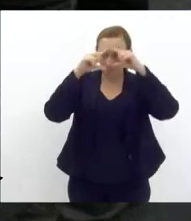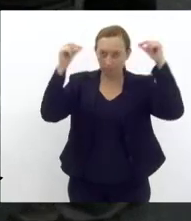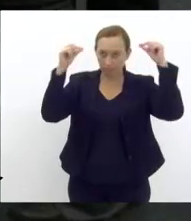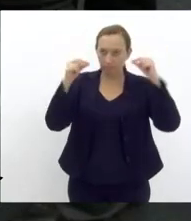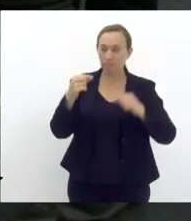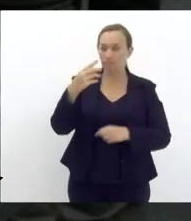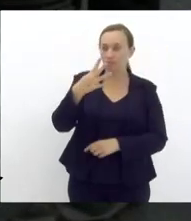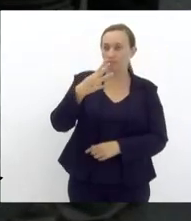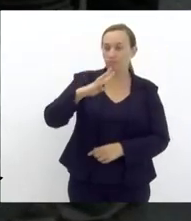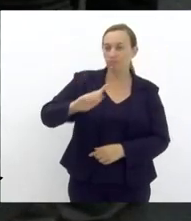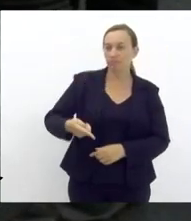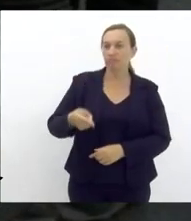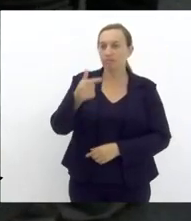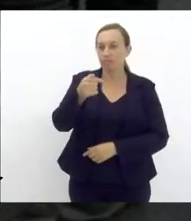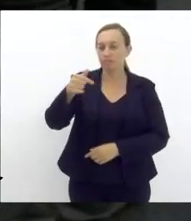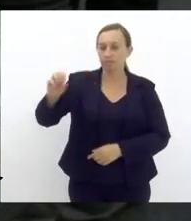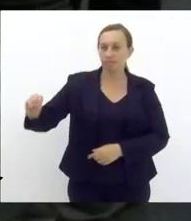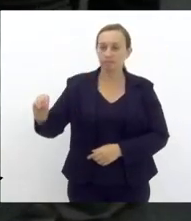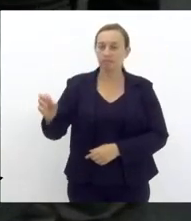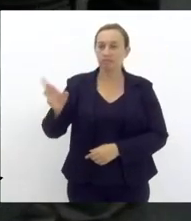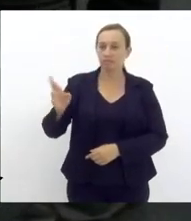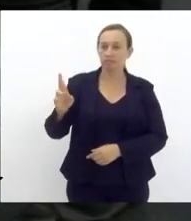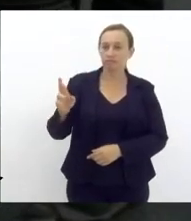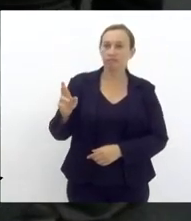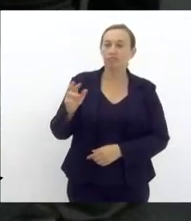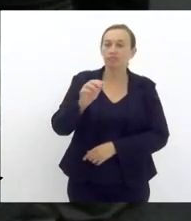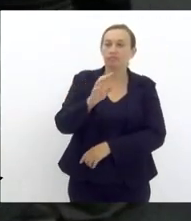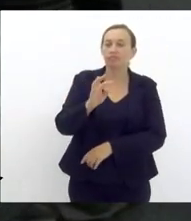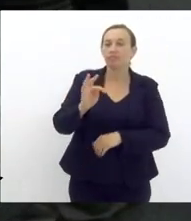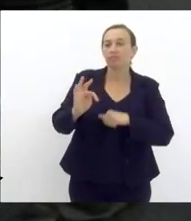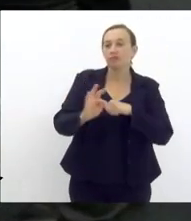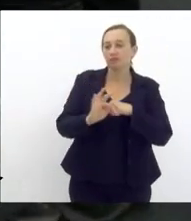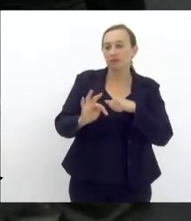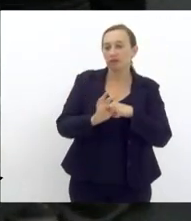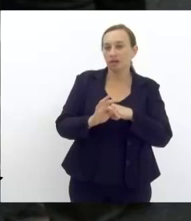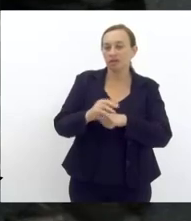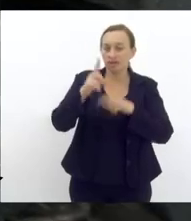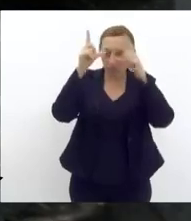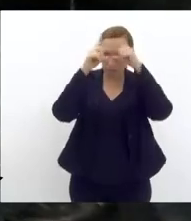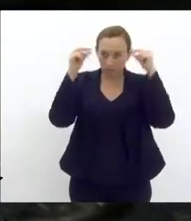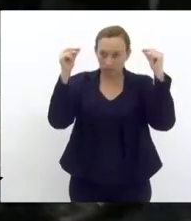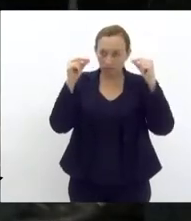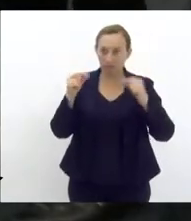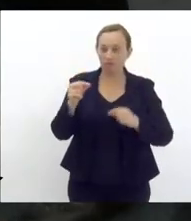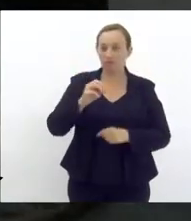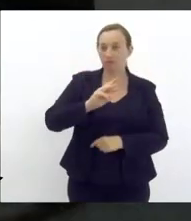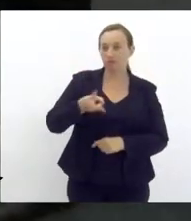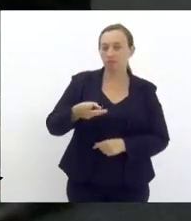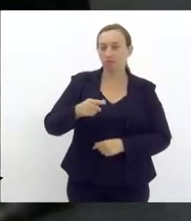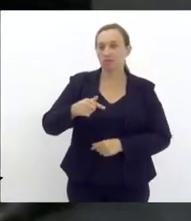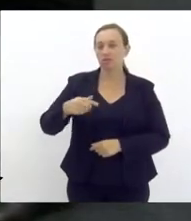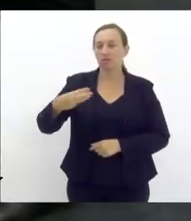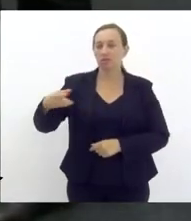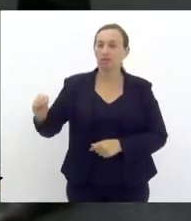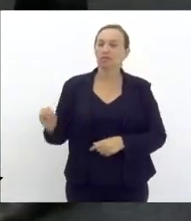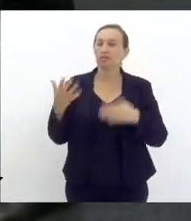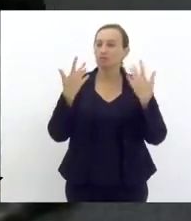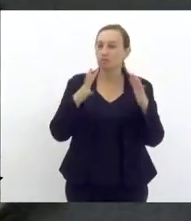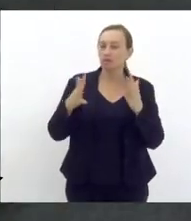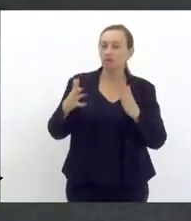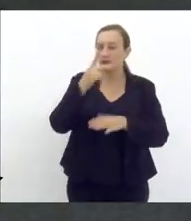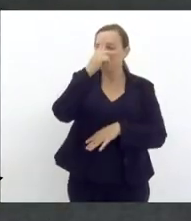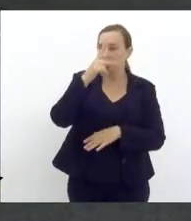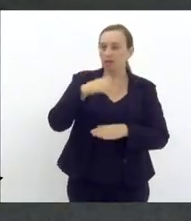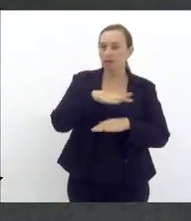partir de 4.700 técnicos de enfermagem 3.300 e auxiliares e parteiras 2.300 Então queria parabenizar os